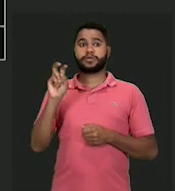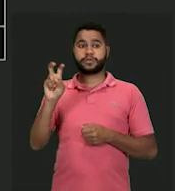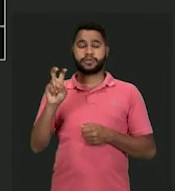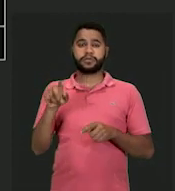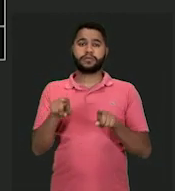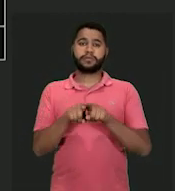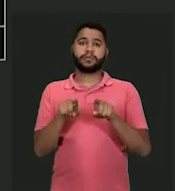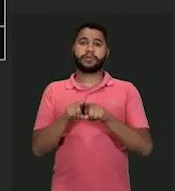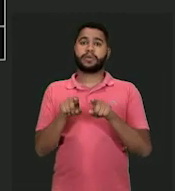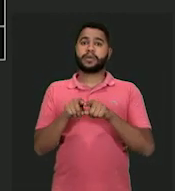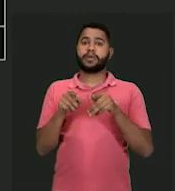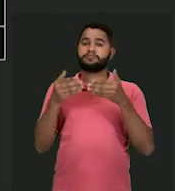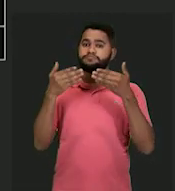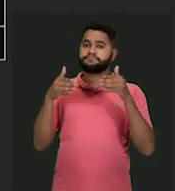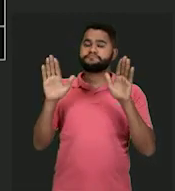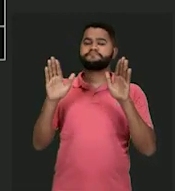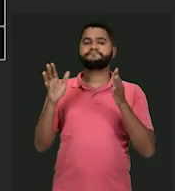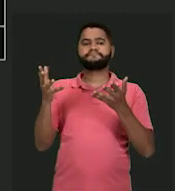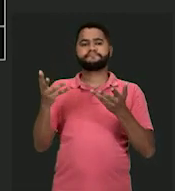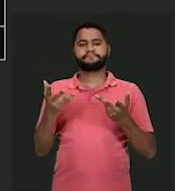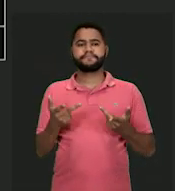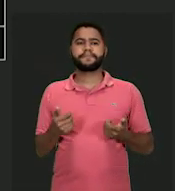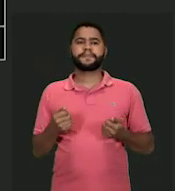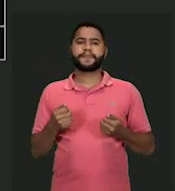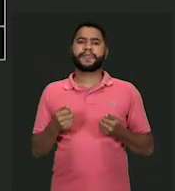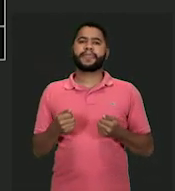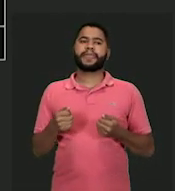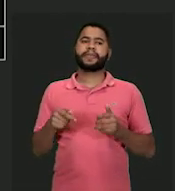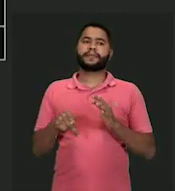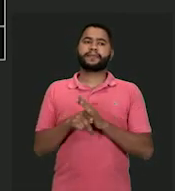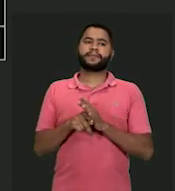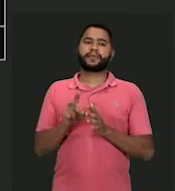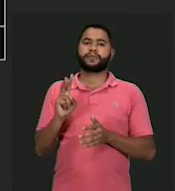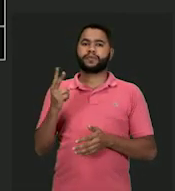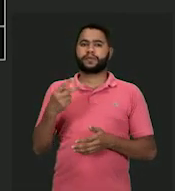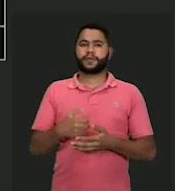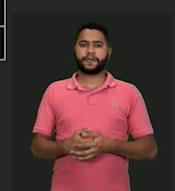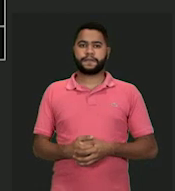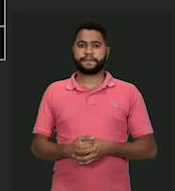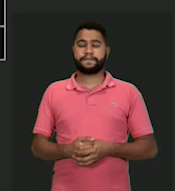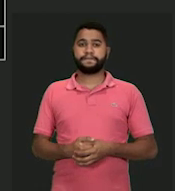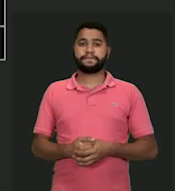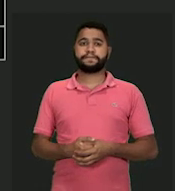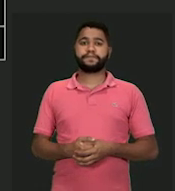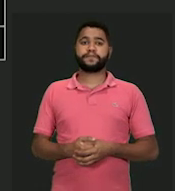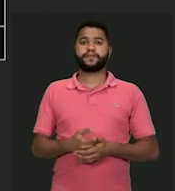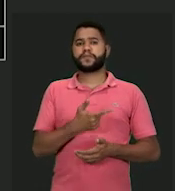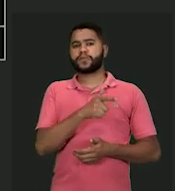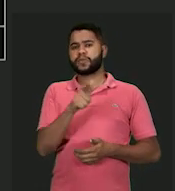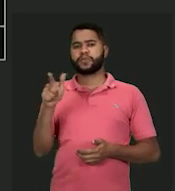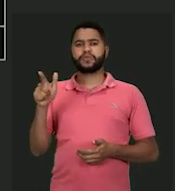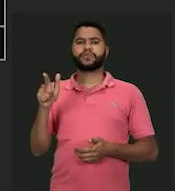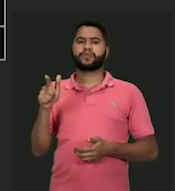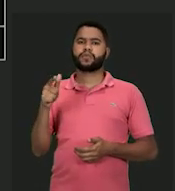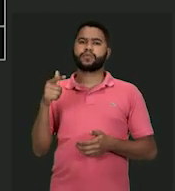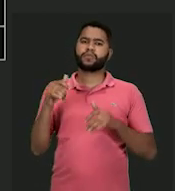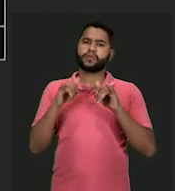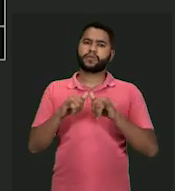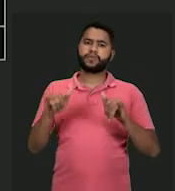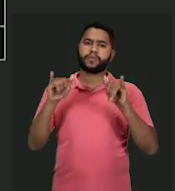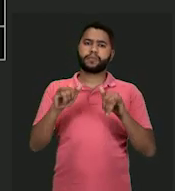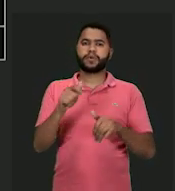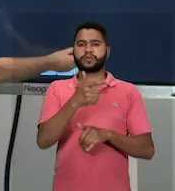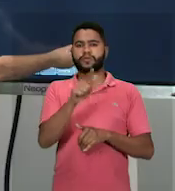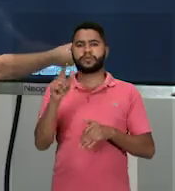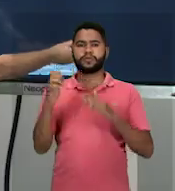clareza, X tirou 1, e cortesia no atendimento, a empresa X tirou 2. E o restante da tabela com as informações das